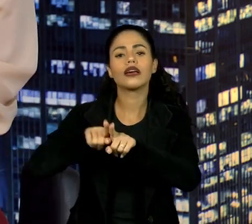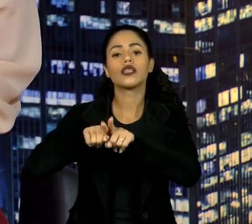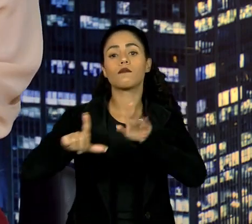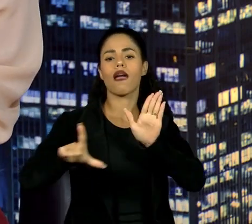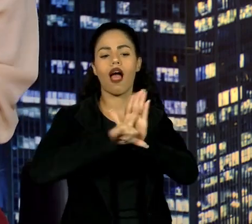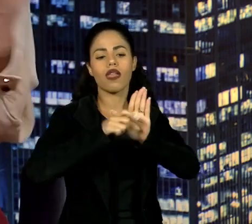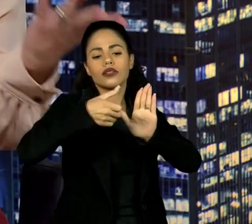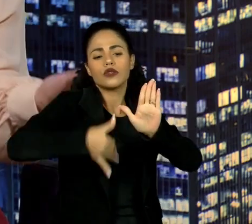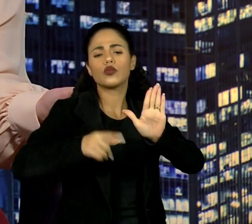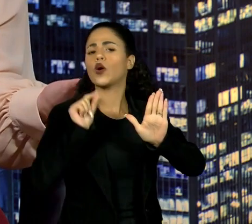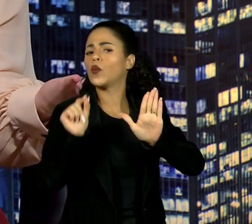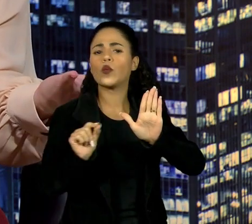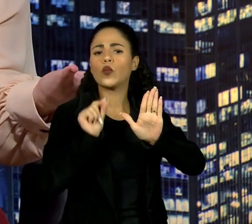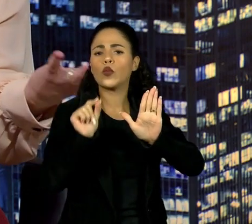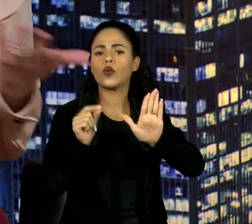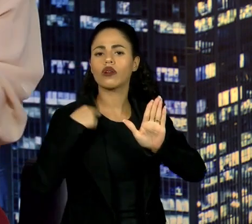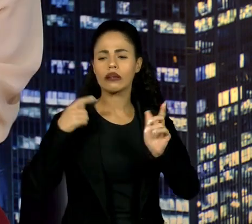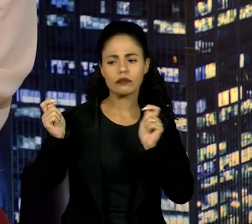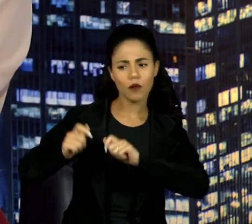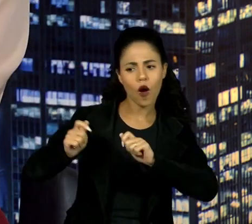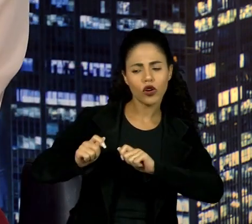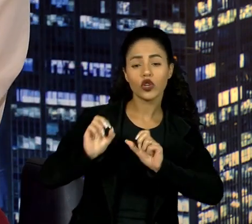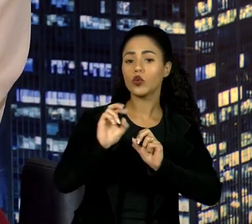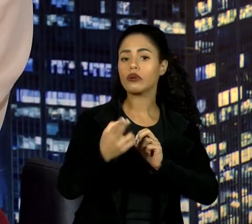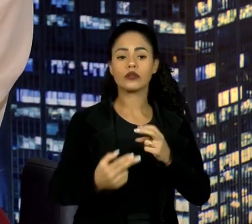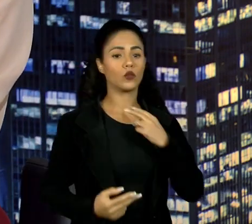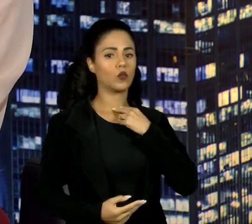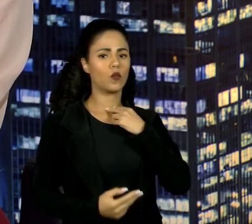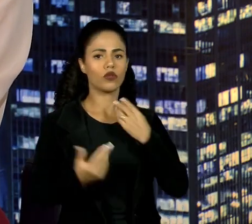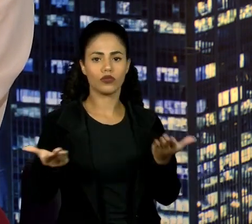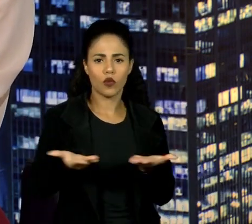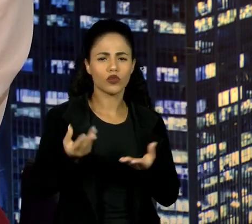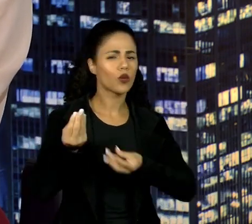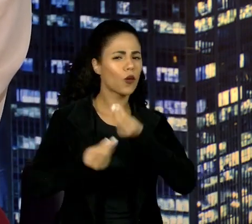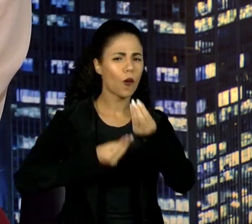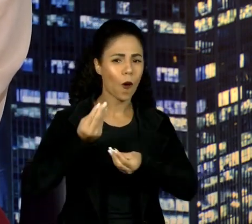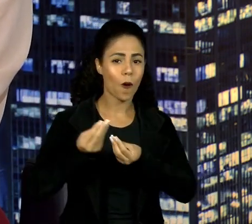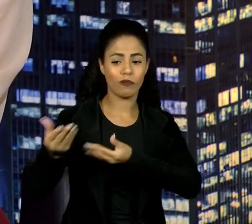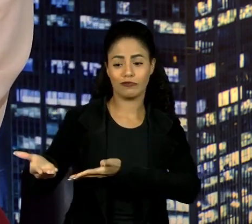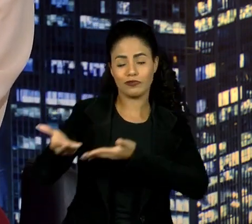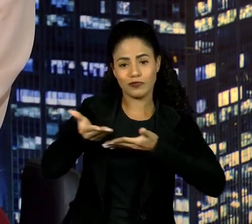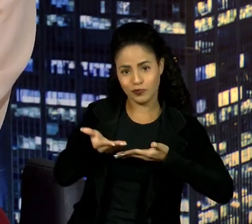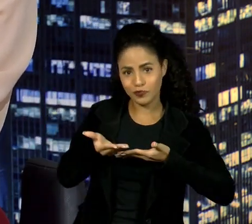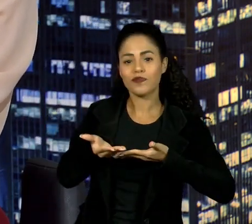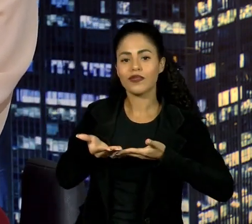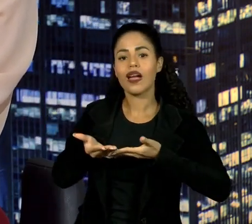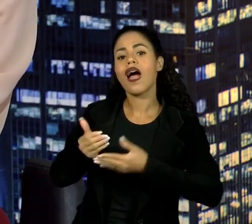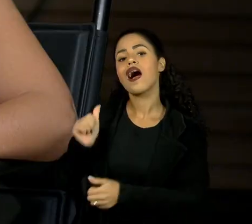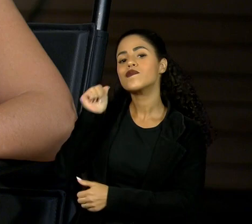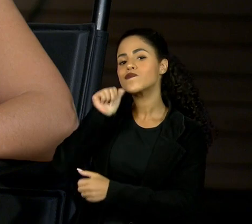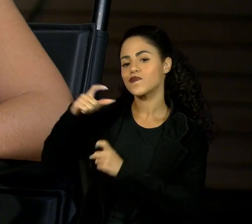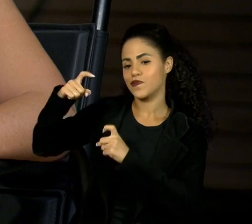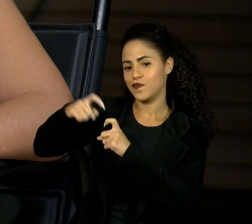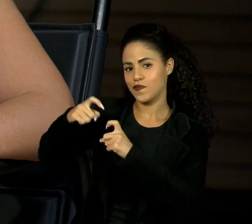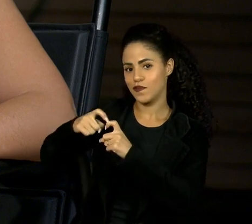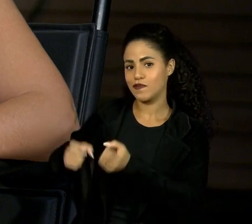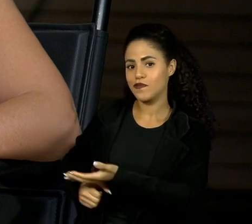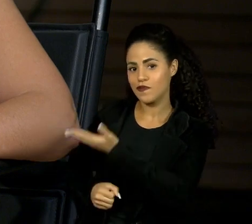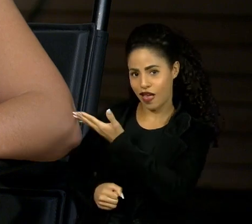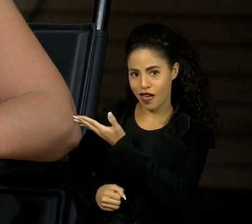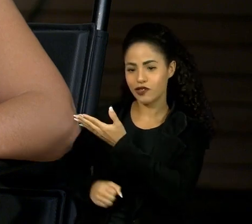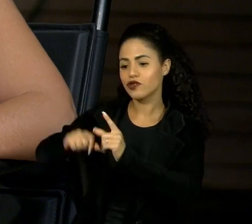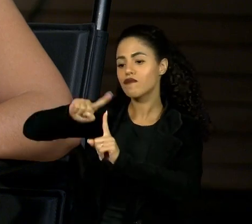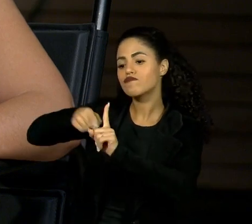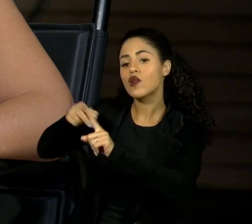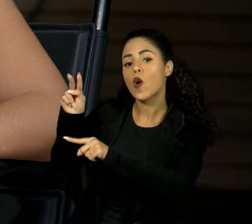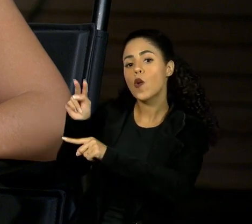legislação sobre o assunto, o que pode e o que não pode ser feito nos dias de hoje. Comigo, a obstetra especializada em reprodução assistida, a